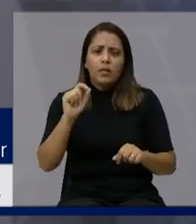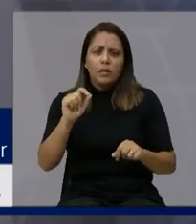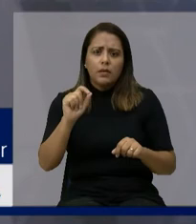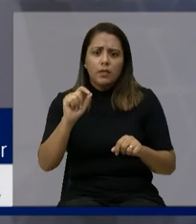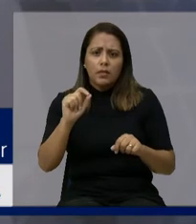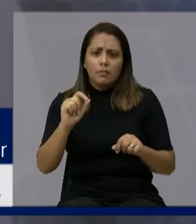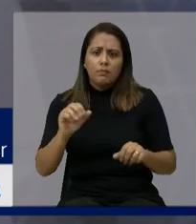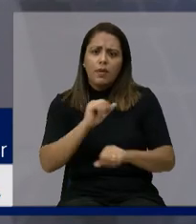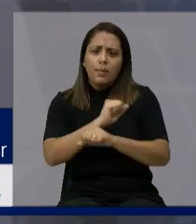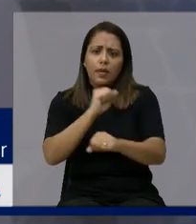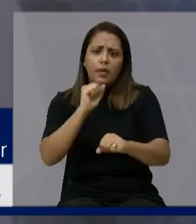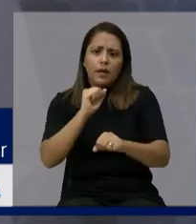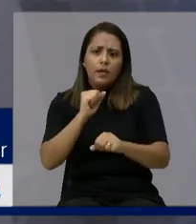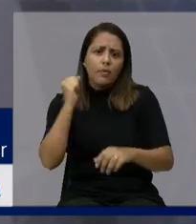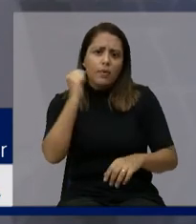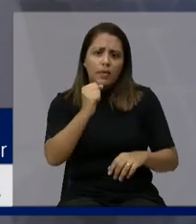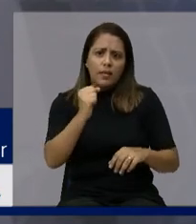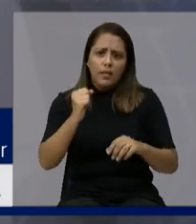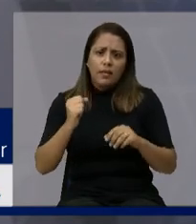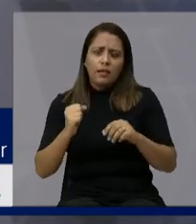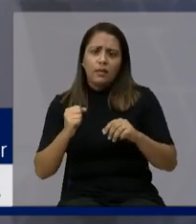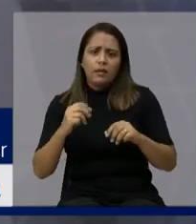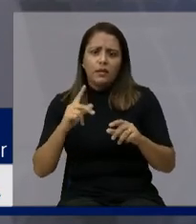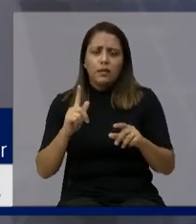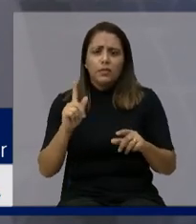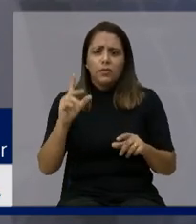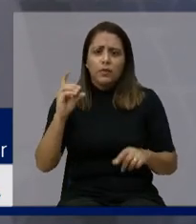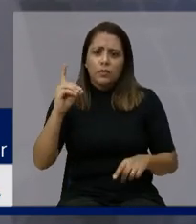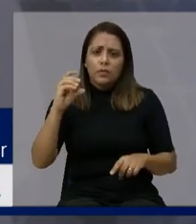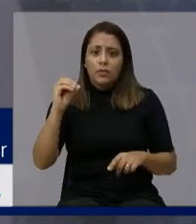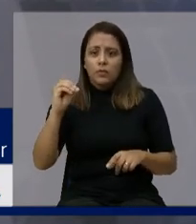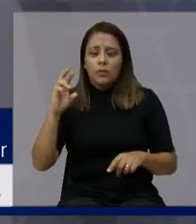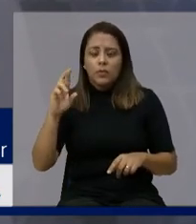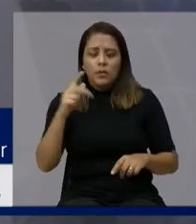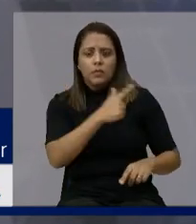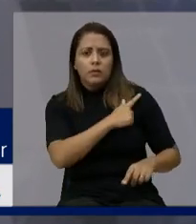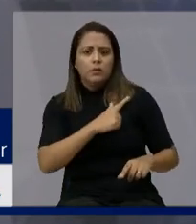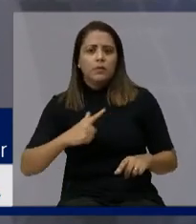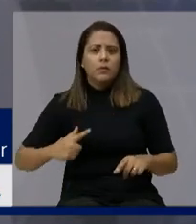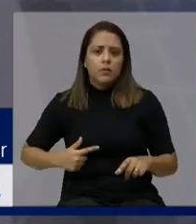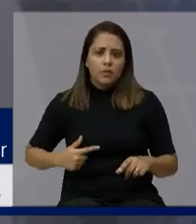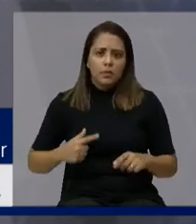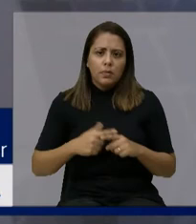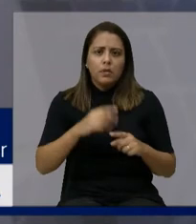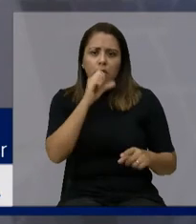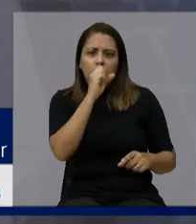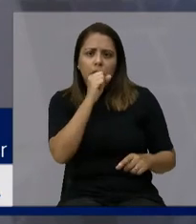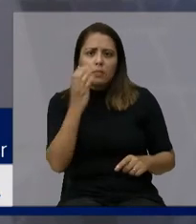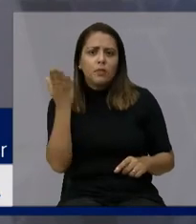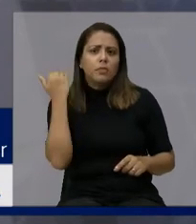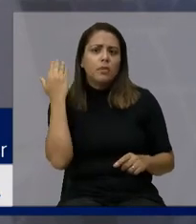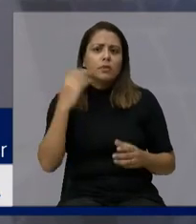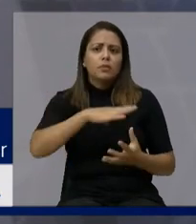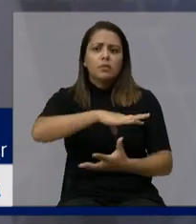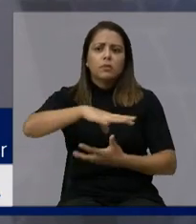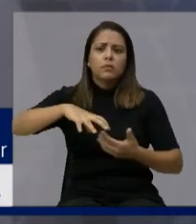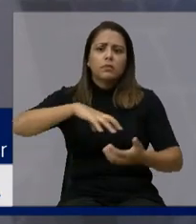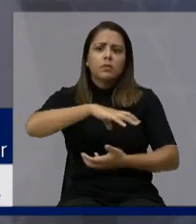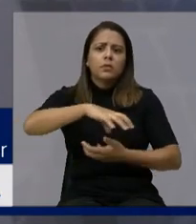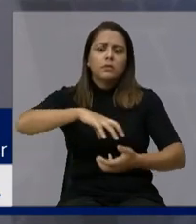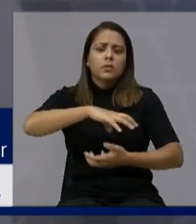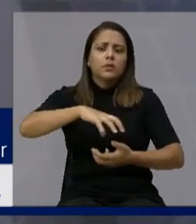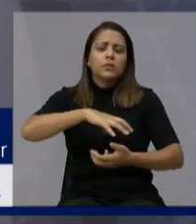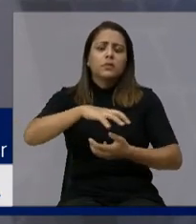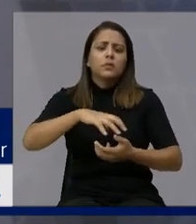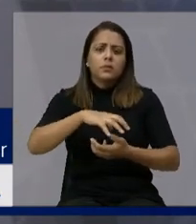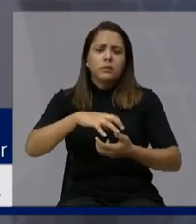Na Assembleia da Socioeducativo, que aconteceu no sábado, ratificou a greve da categoria a